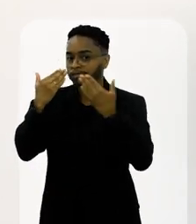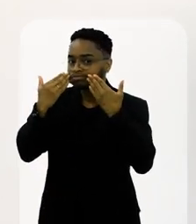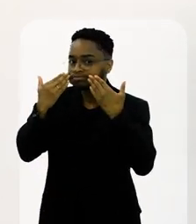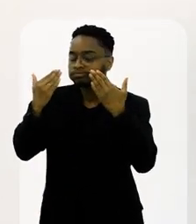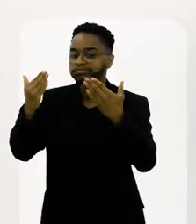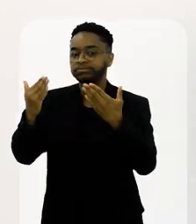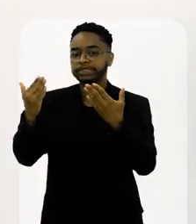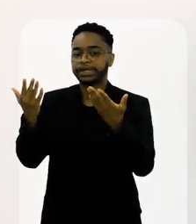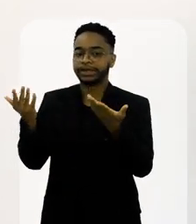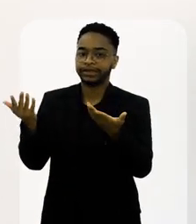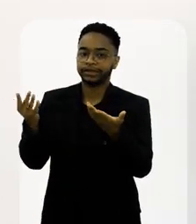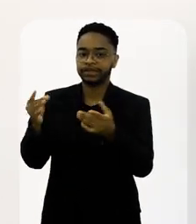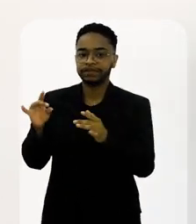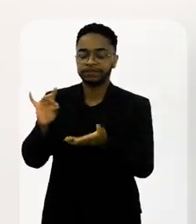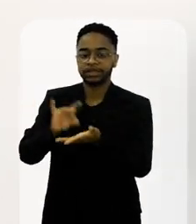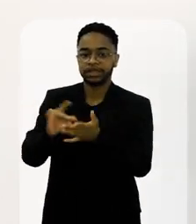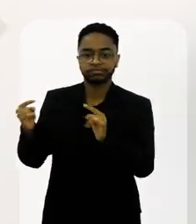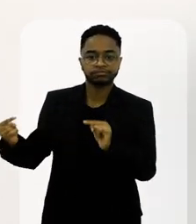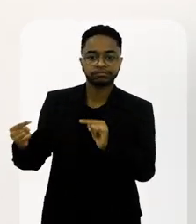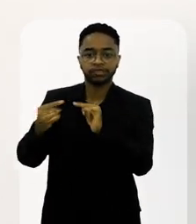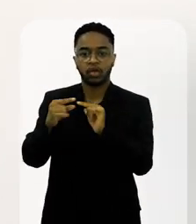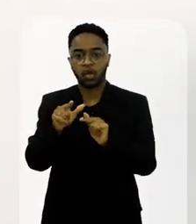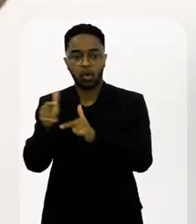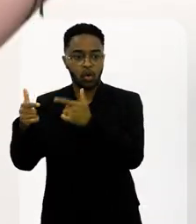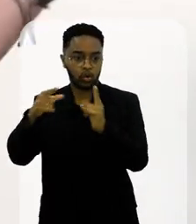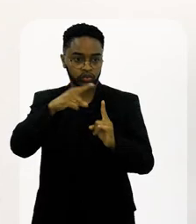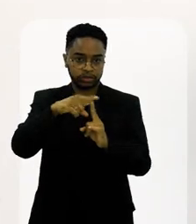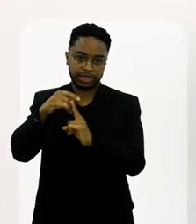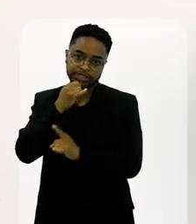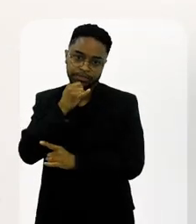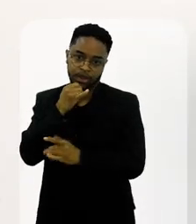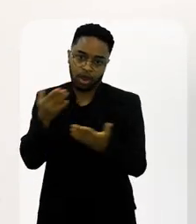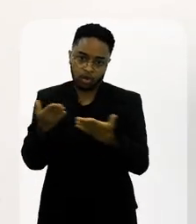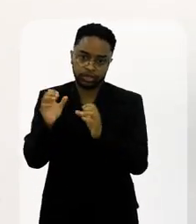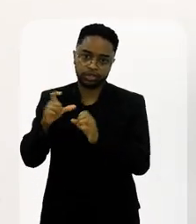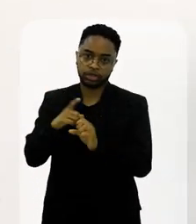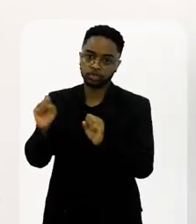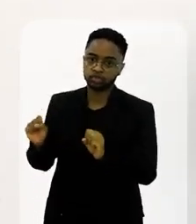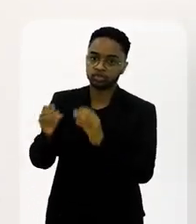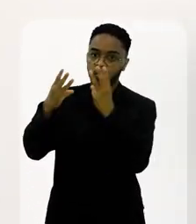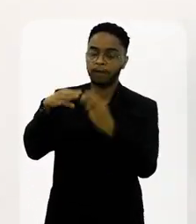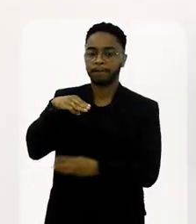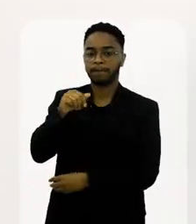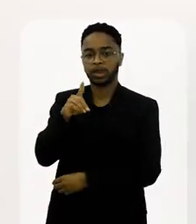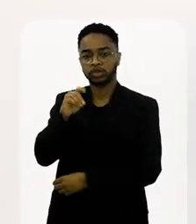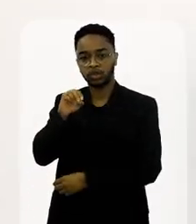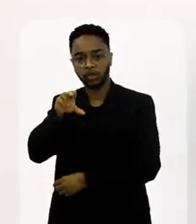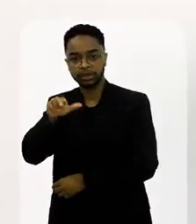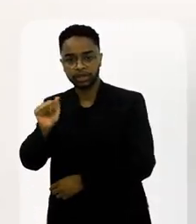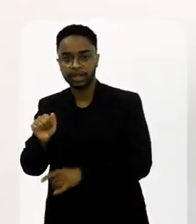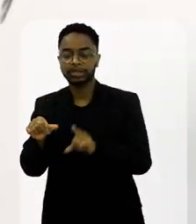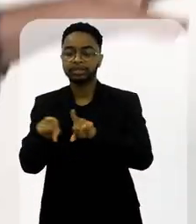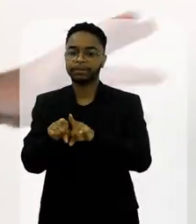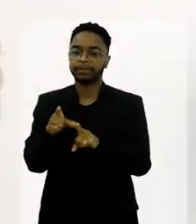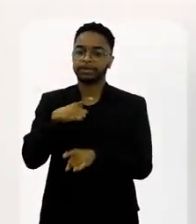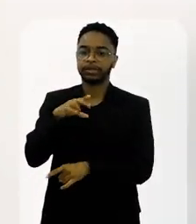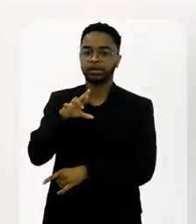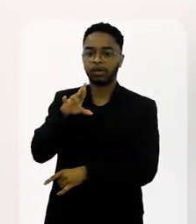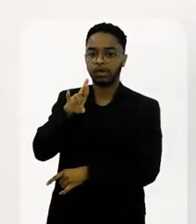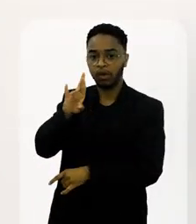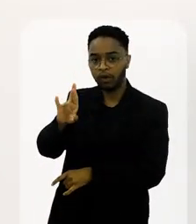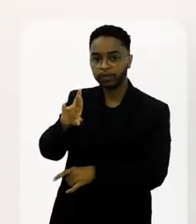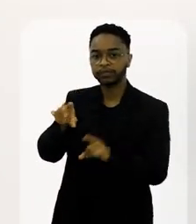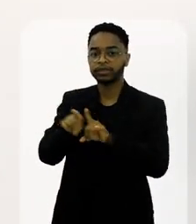espetáculo seja um espetáculo do nível dos outros espetáculos. Agora a vai ter o show da Madonna, esse ano tem o Rock in Rio, tem o Réveillon,